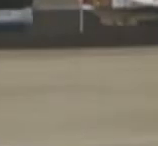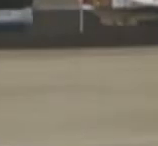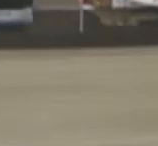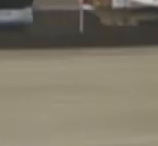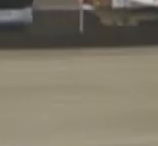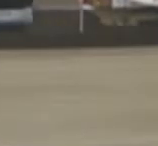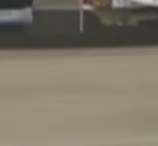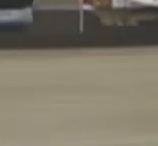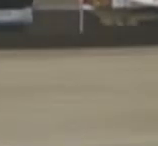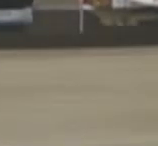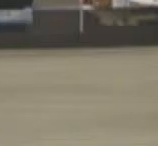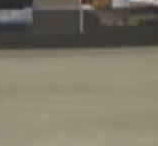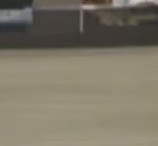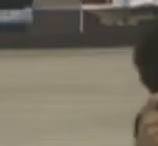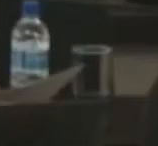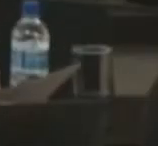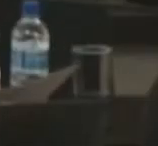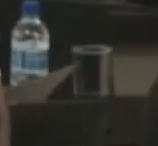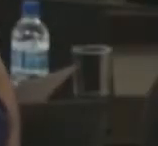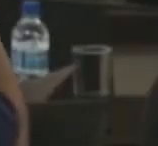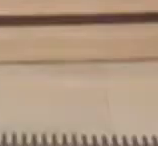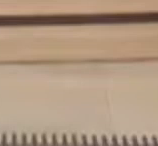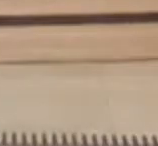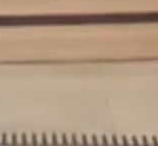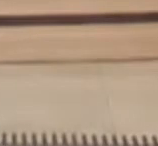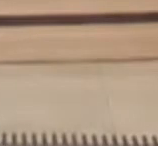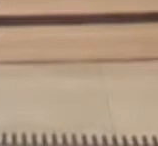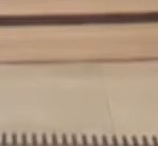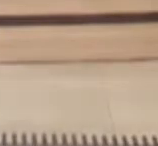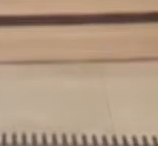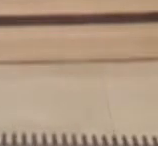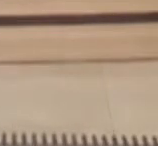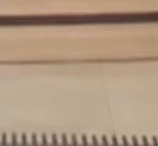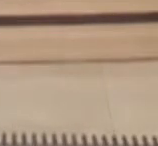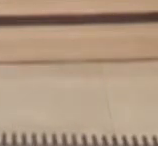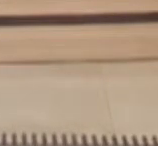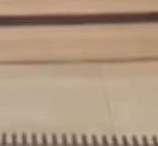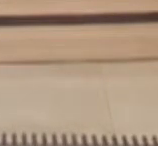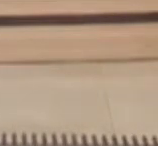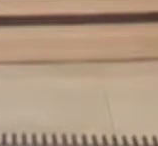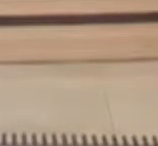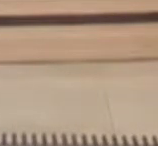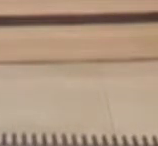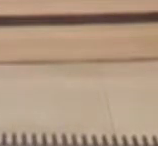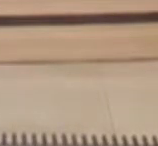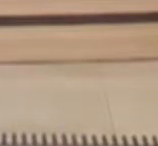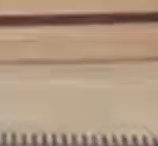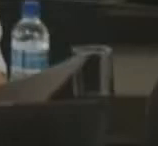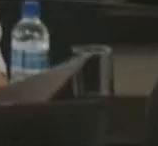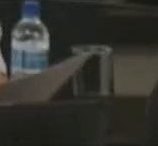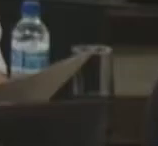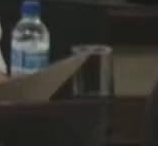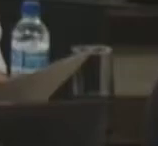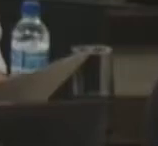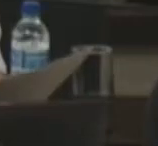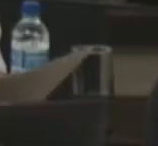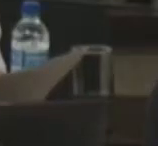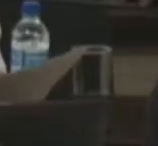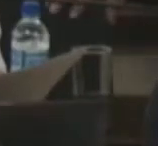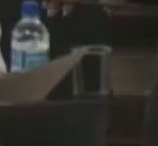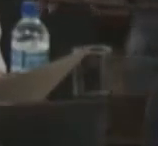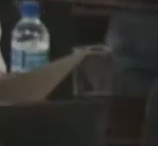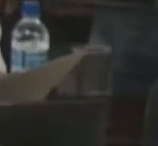plateia presente, só queria cumprimentar a vereadora Érica Tank por essa moção de louvor ao Centro Educacional João